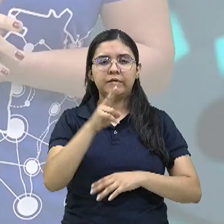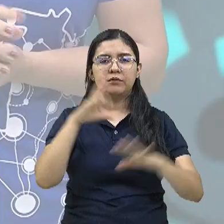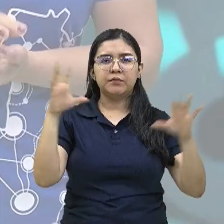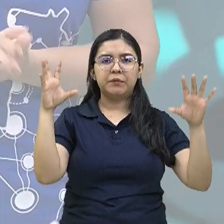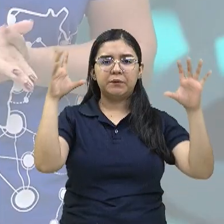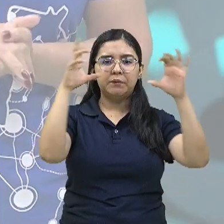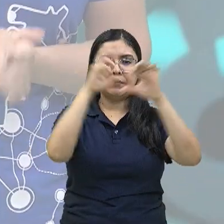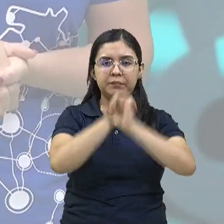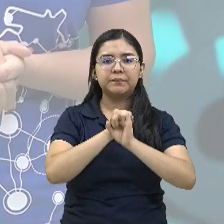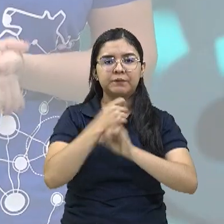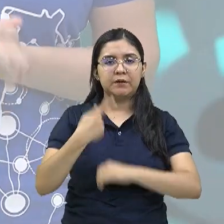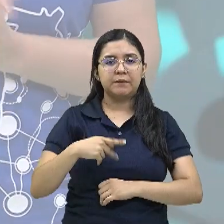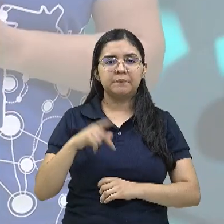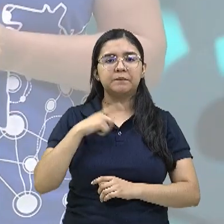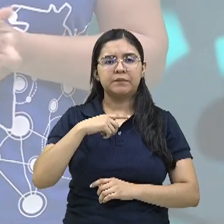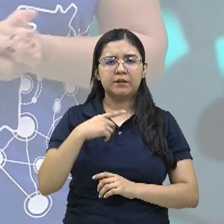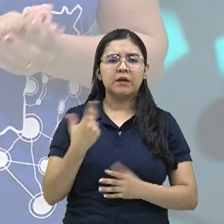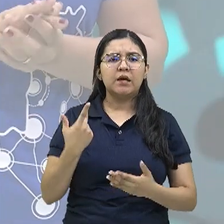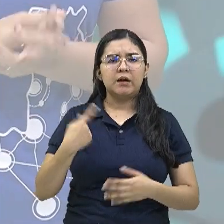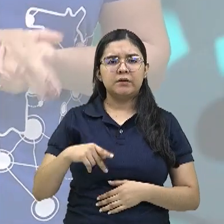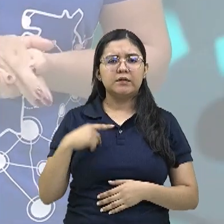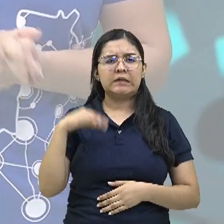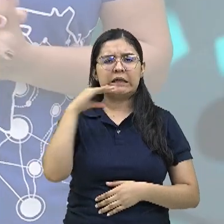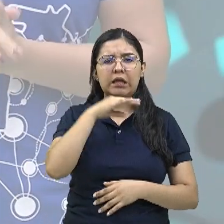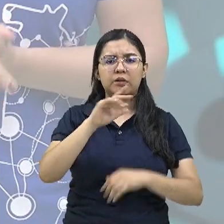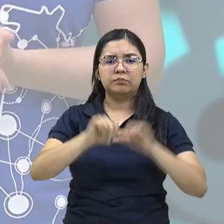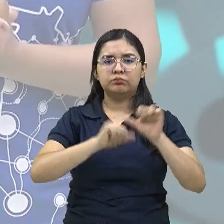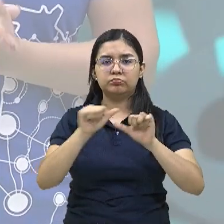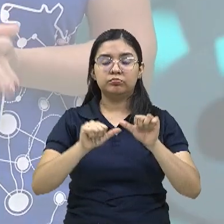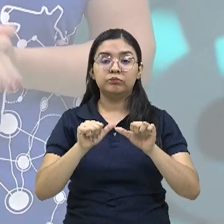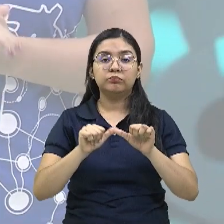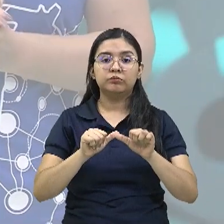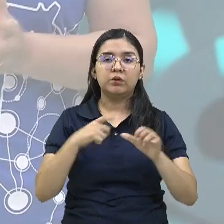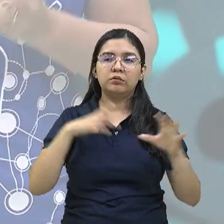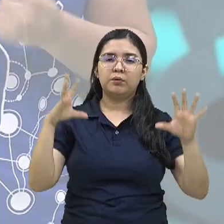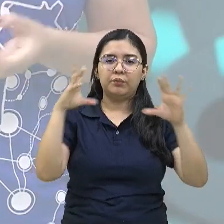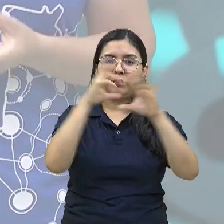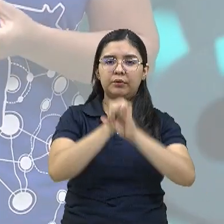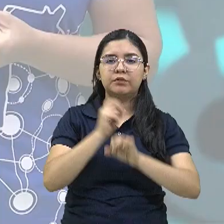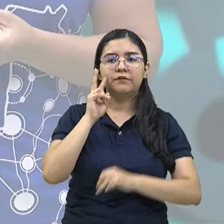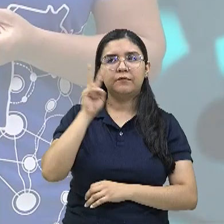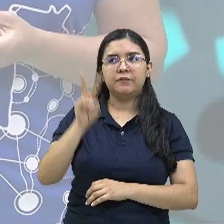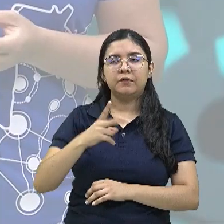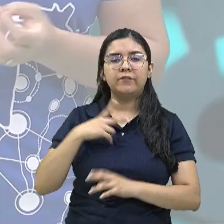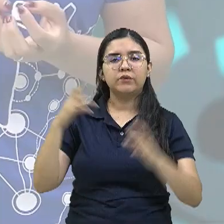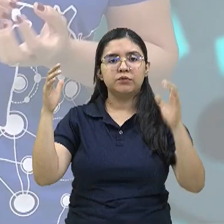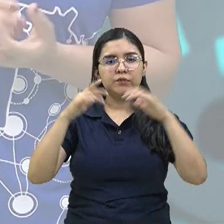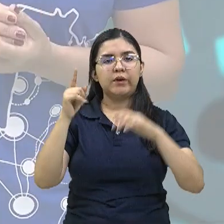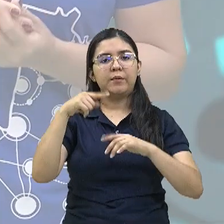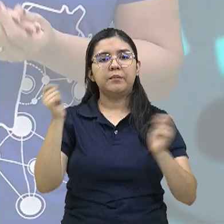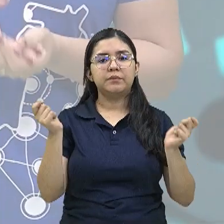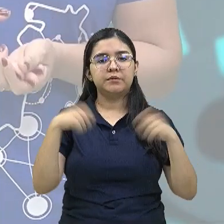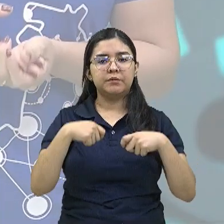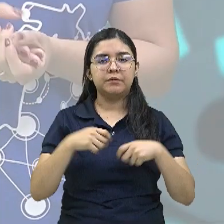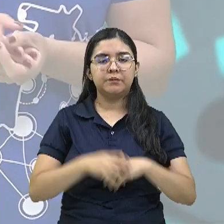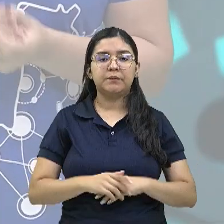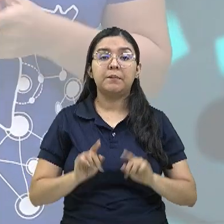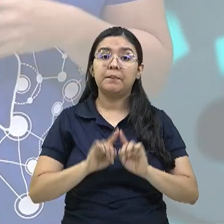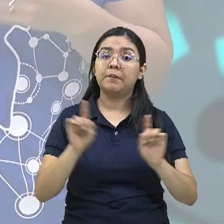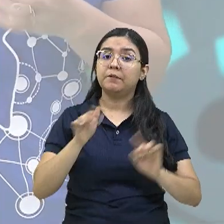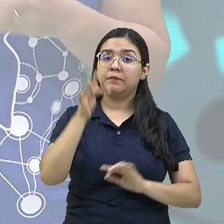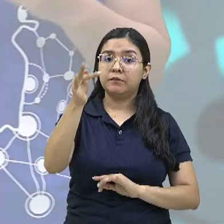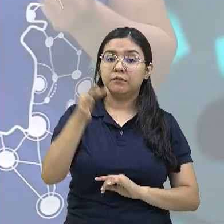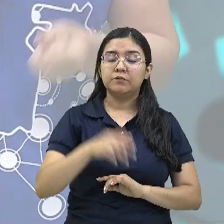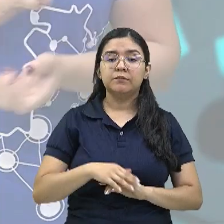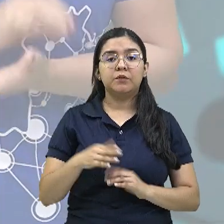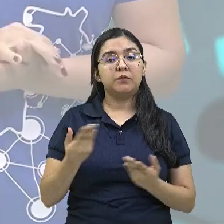nossa região é assim, né, está calorzão, de repente começa a escurecer, a gente fala, vai chover, né? É uma possibilidade, mas futuro, estou